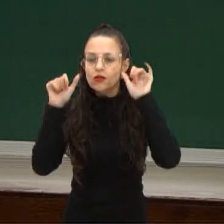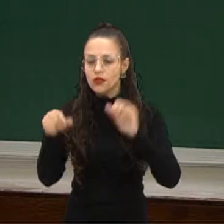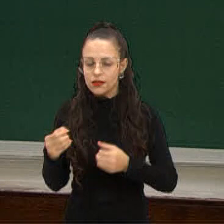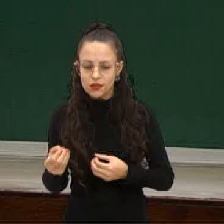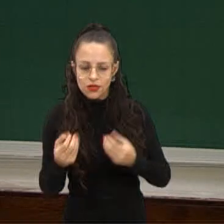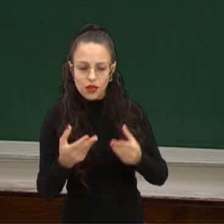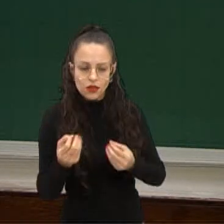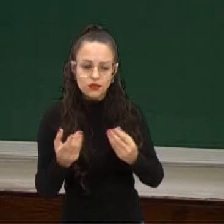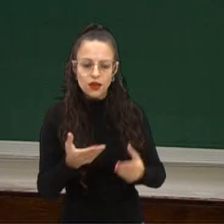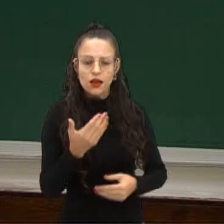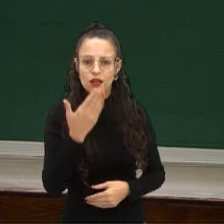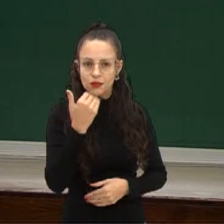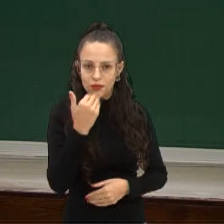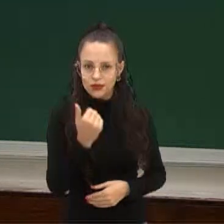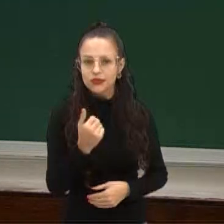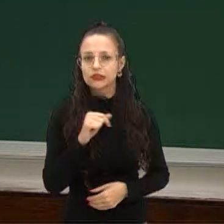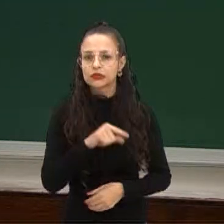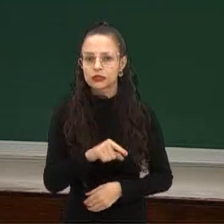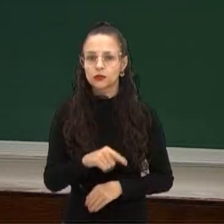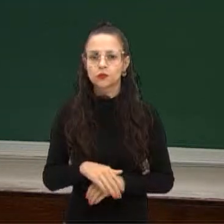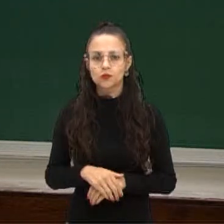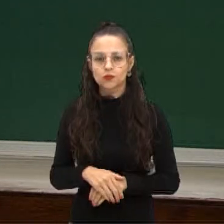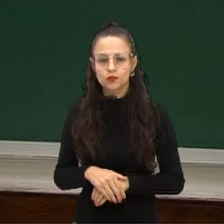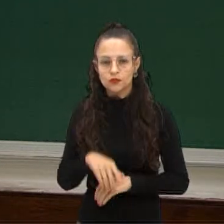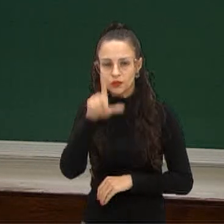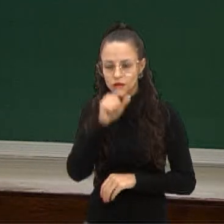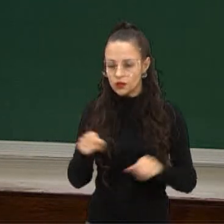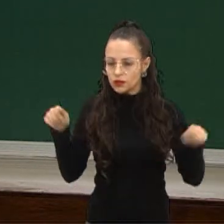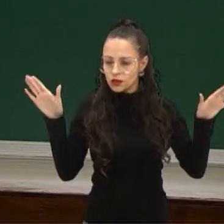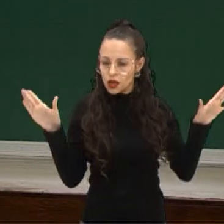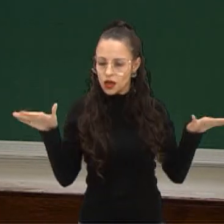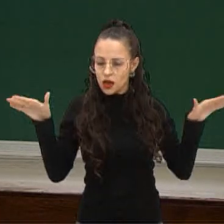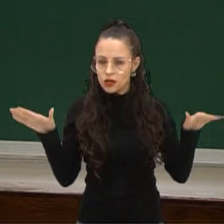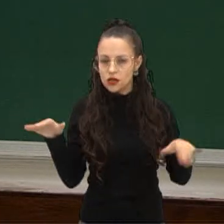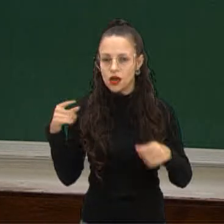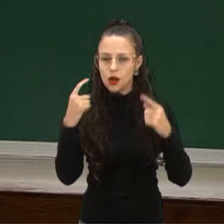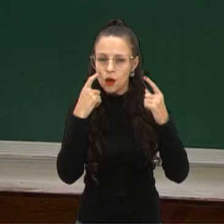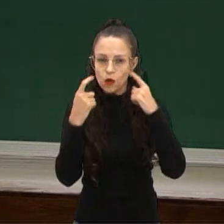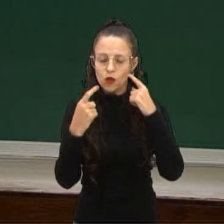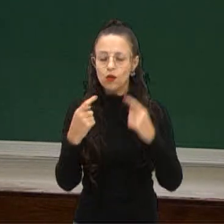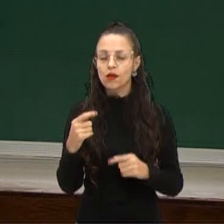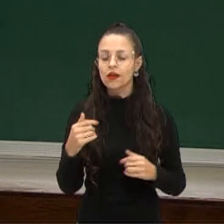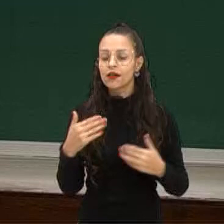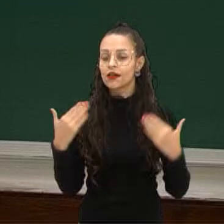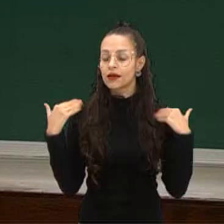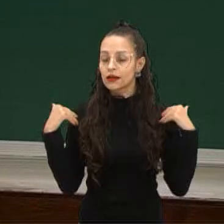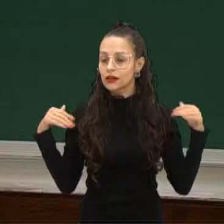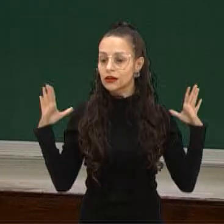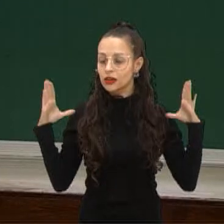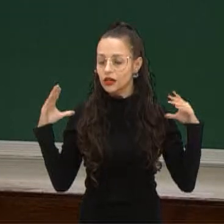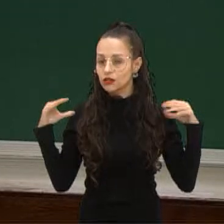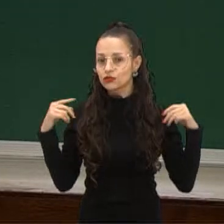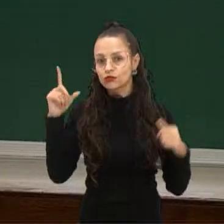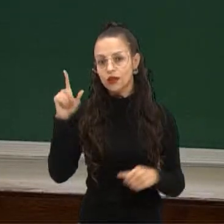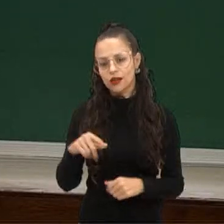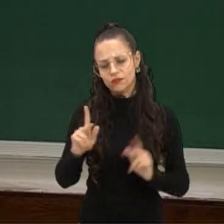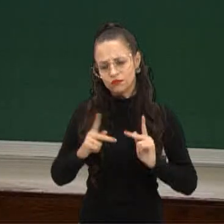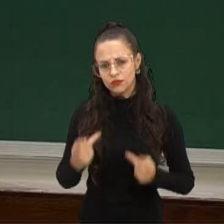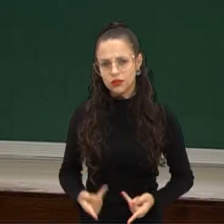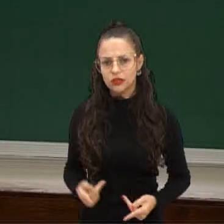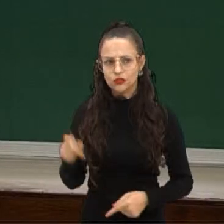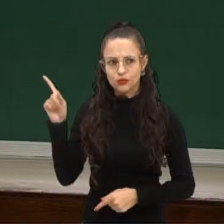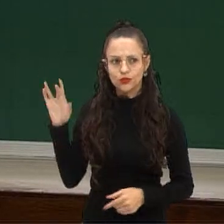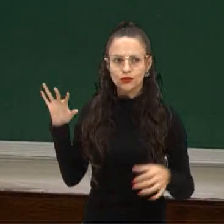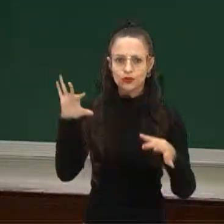fornece alimentação, né? Que cede, e águia são os olhos. E o anjo com cara de ser humano, que é a figura humana, né, na natureza. É